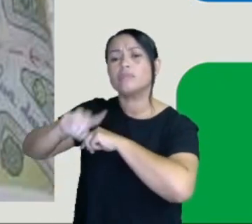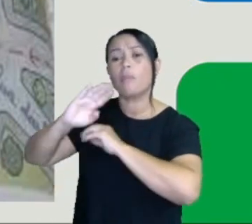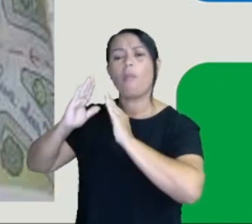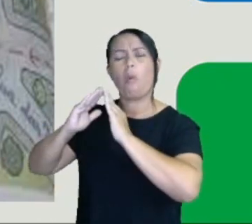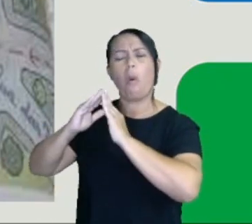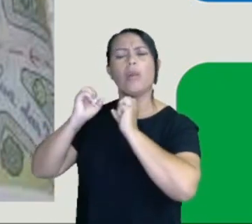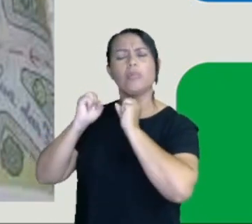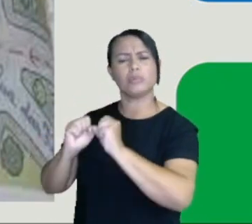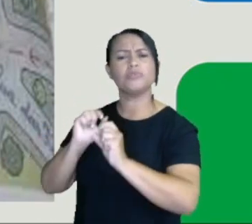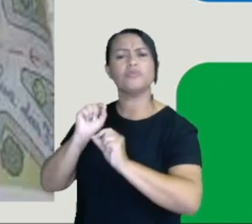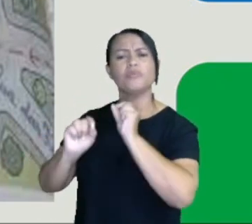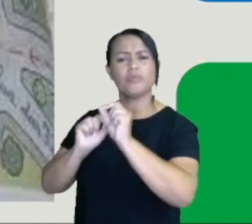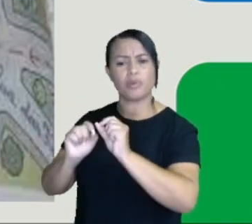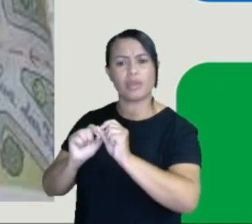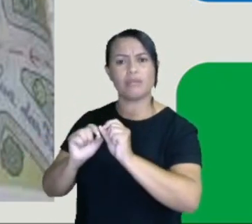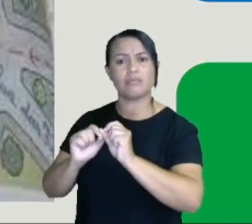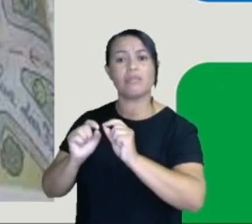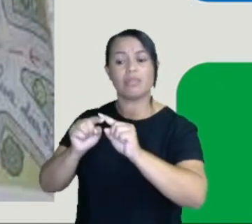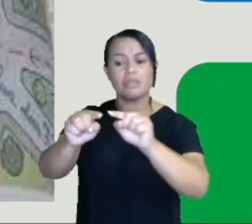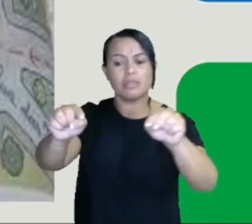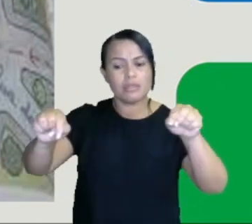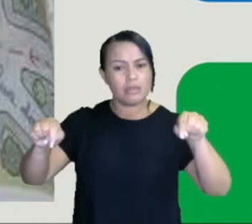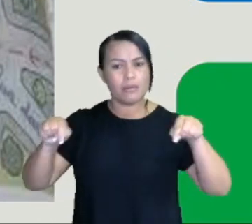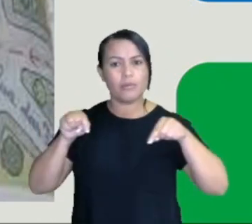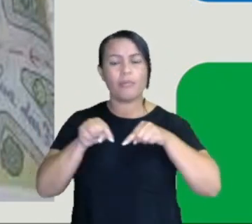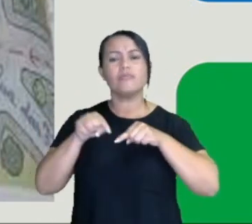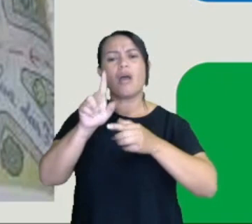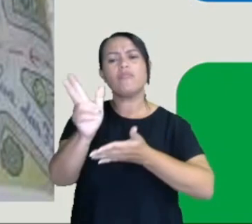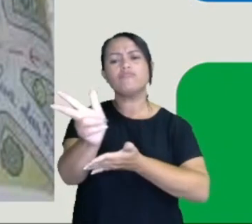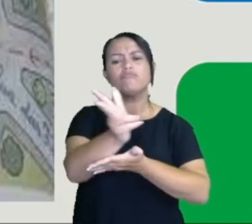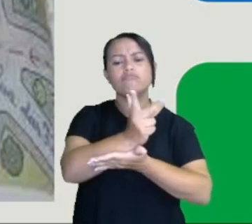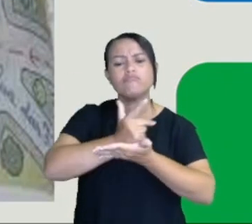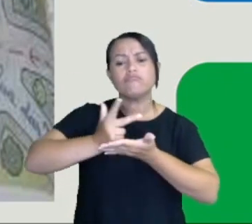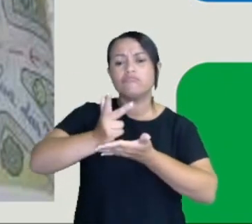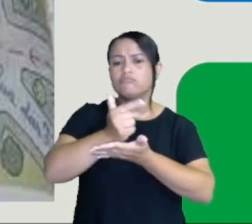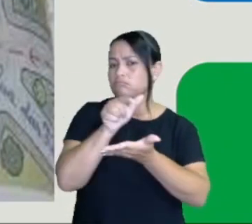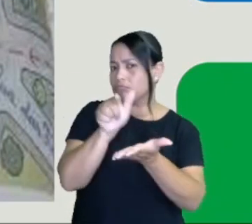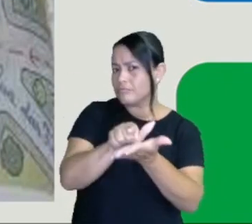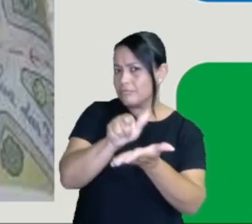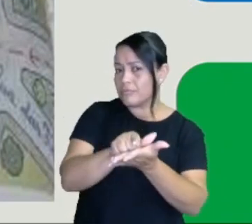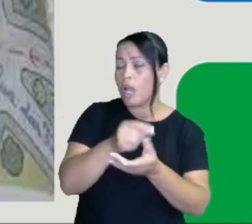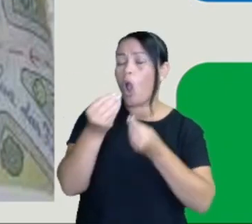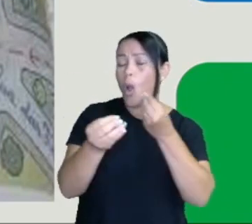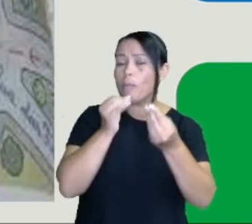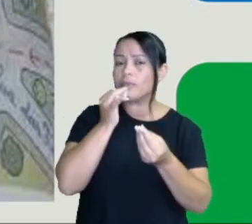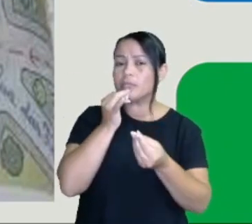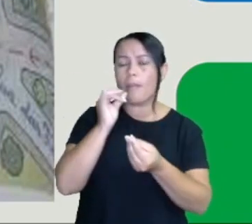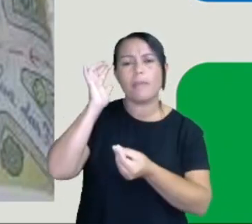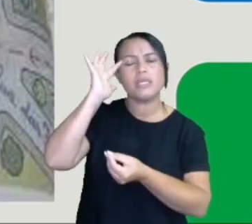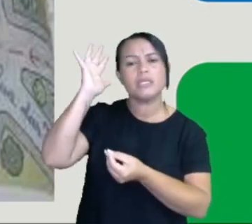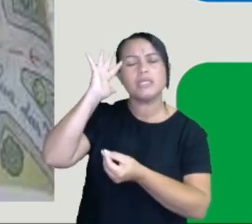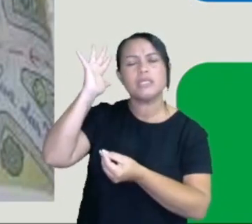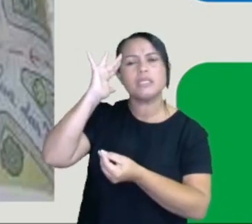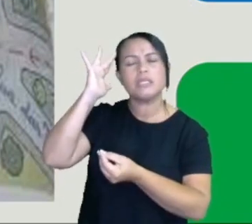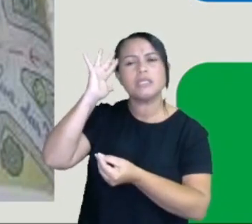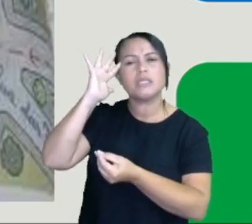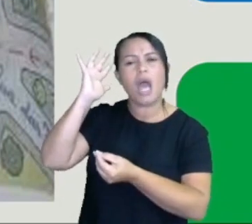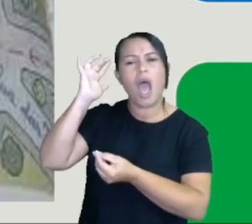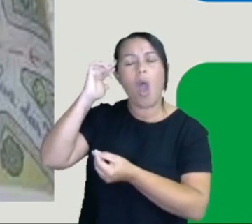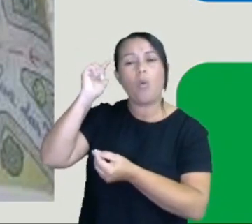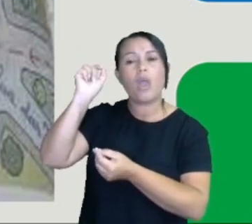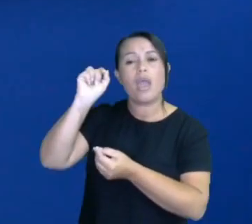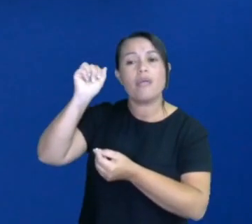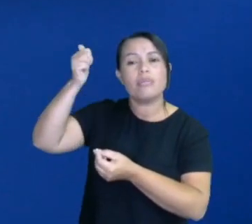fazer um espaço grande, tipo um bairro, você desenha em uma folha. Mas para isso você tem que fazer toda uma análise